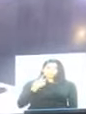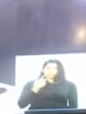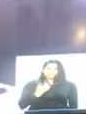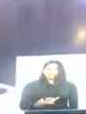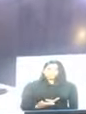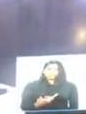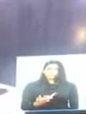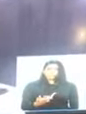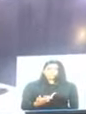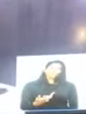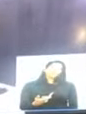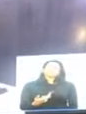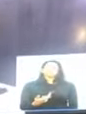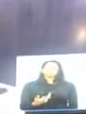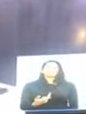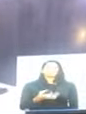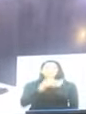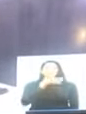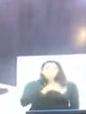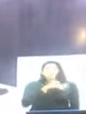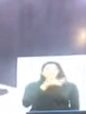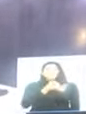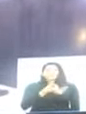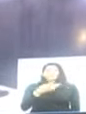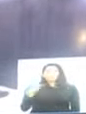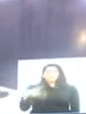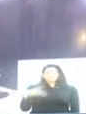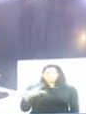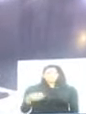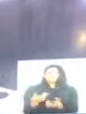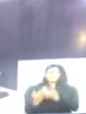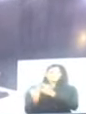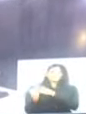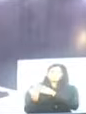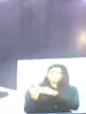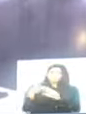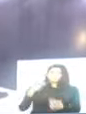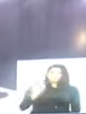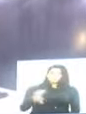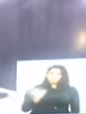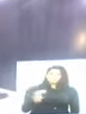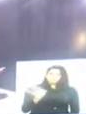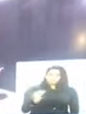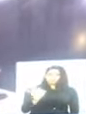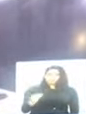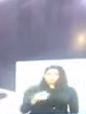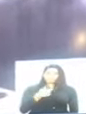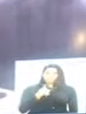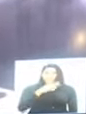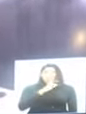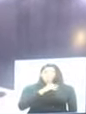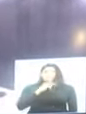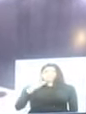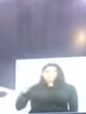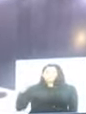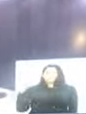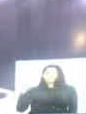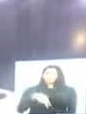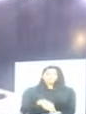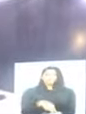alguns questionamentos, algumas críticas. É seu papel, é legítimo, né? Jamais irei aqui